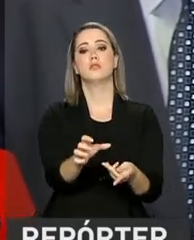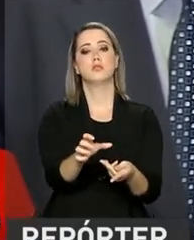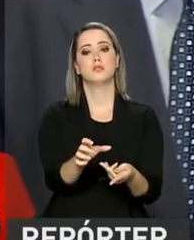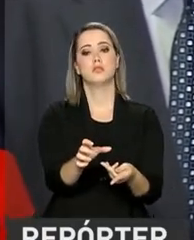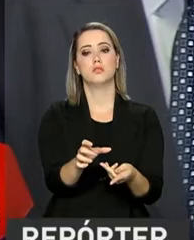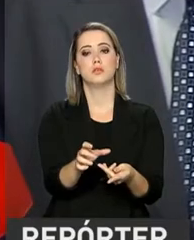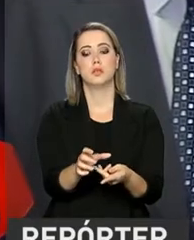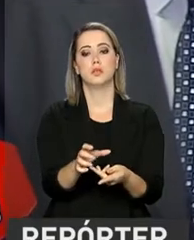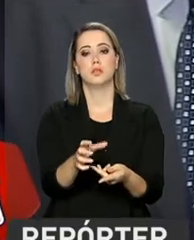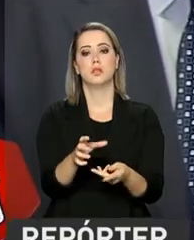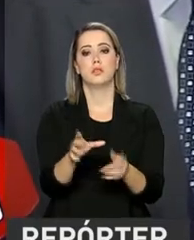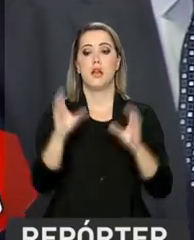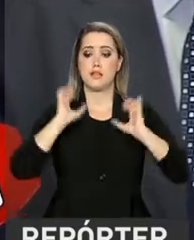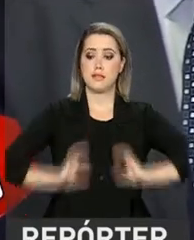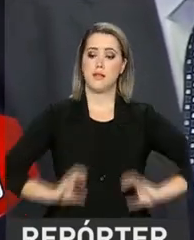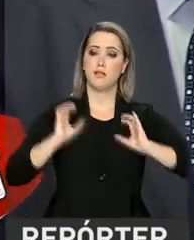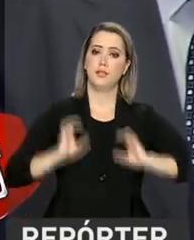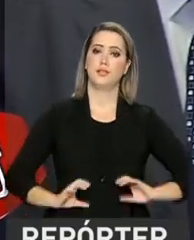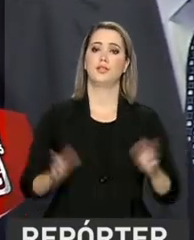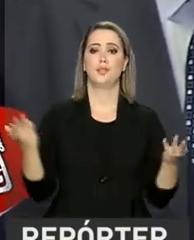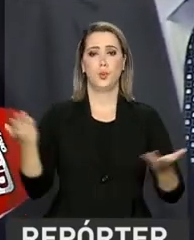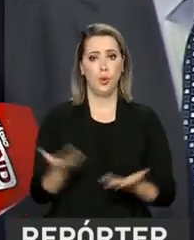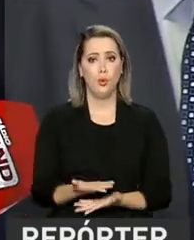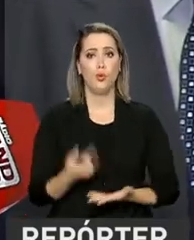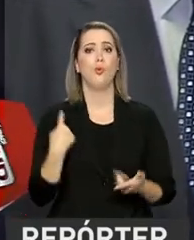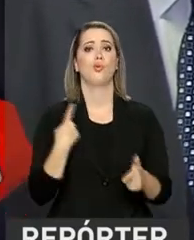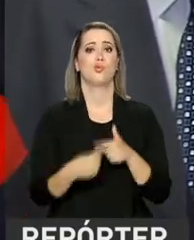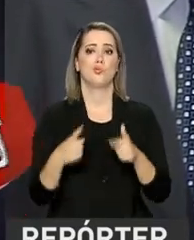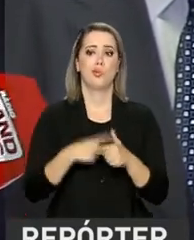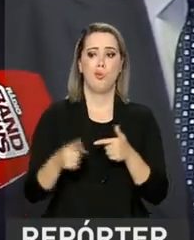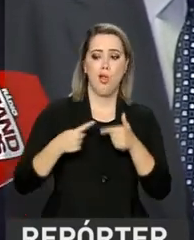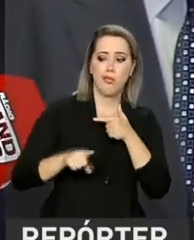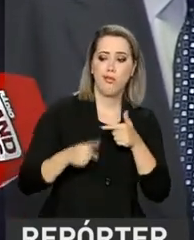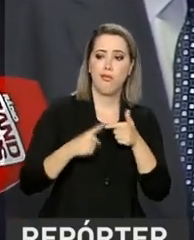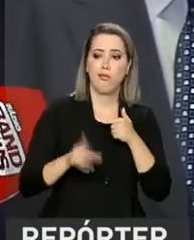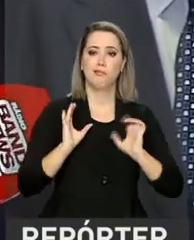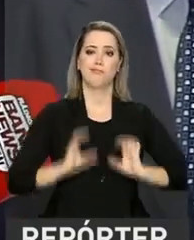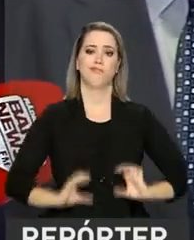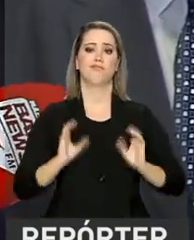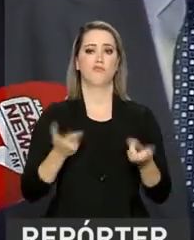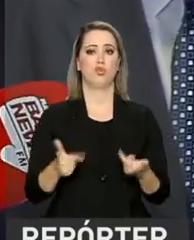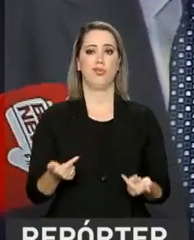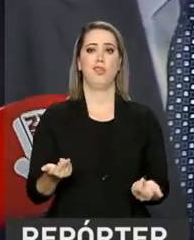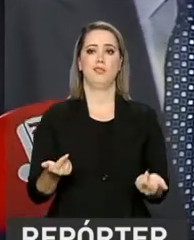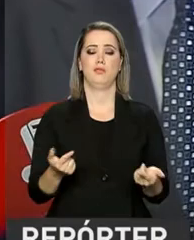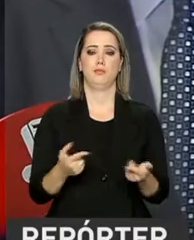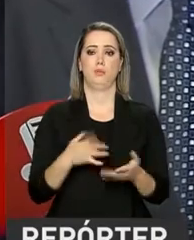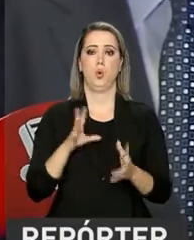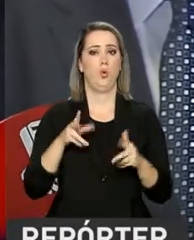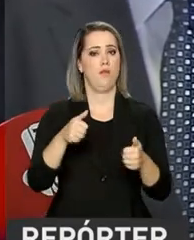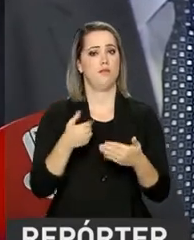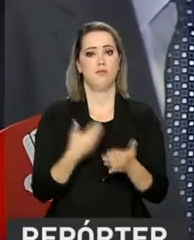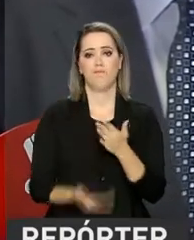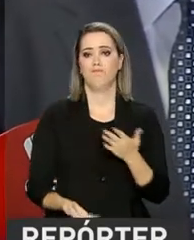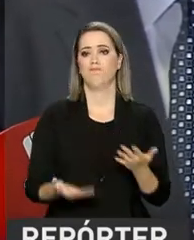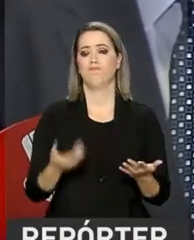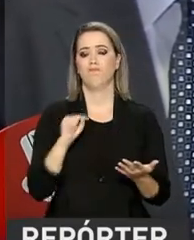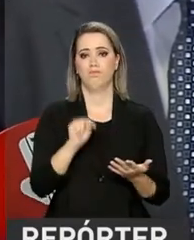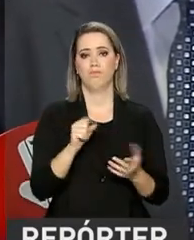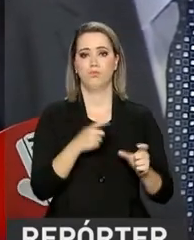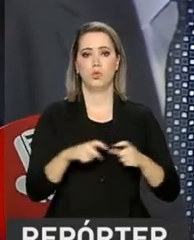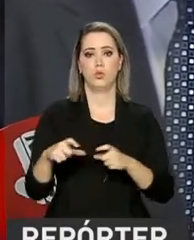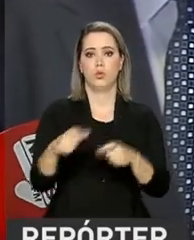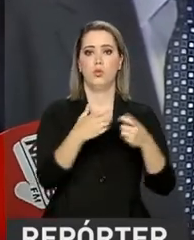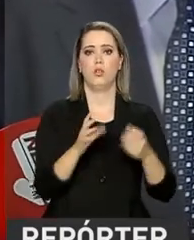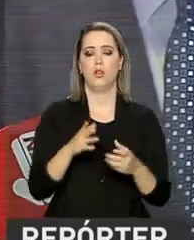a cidadania que lhes tem sido negada e muitos quase totalidade das áreas